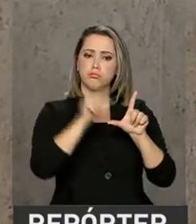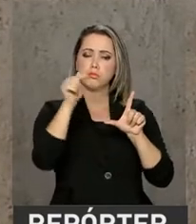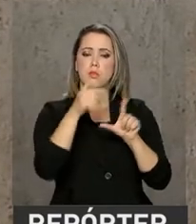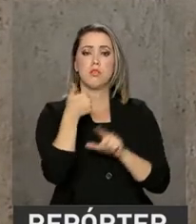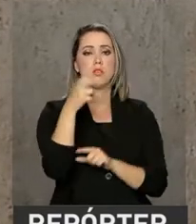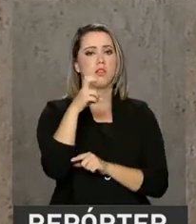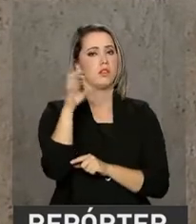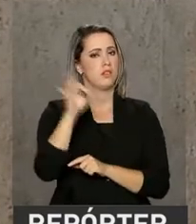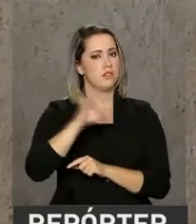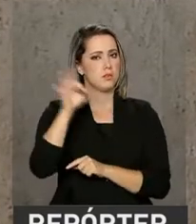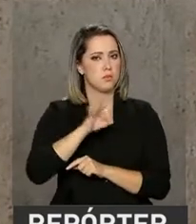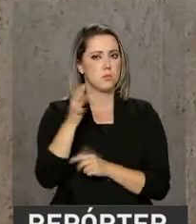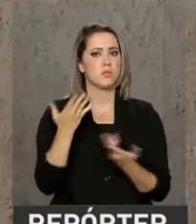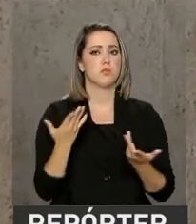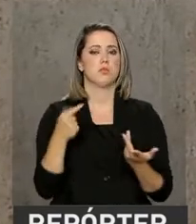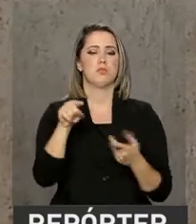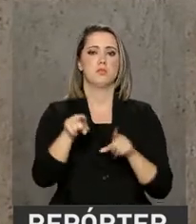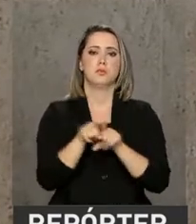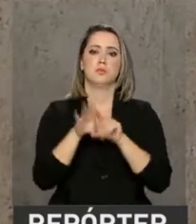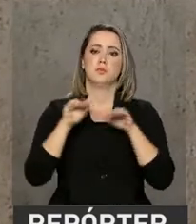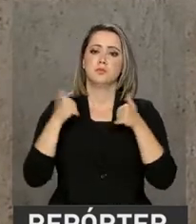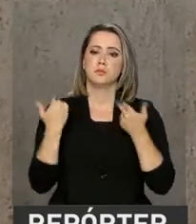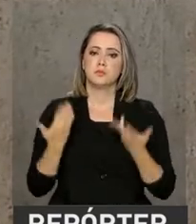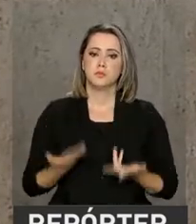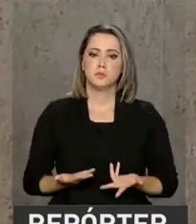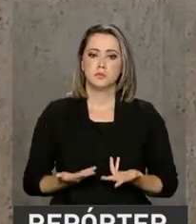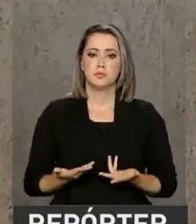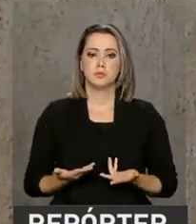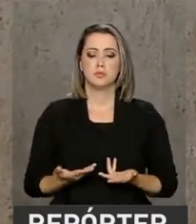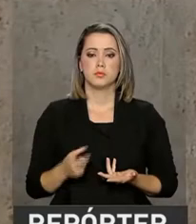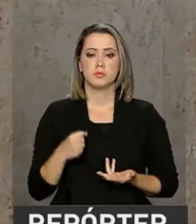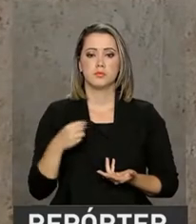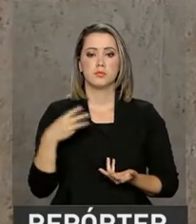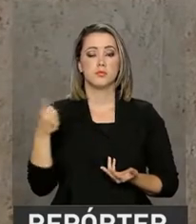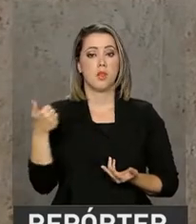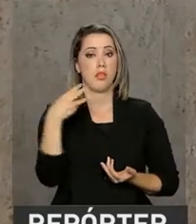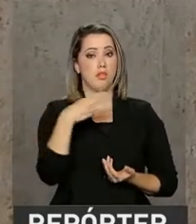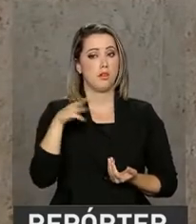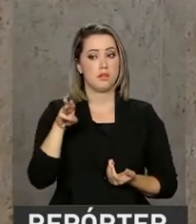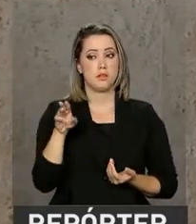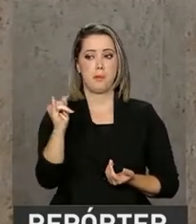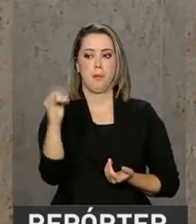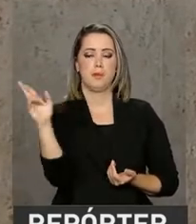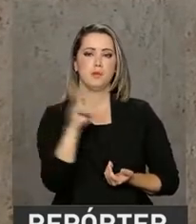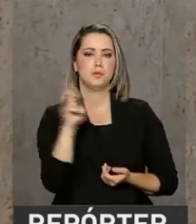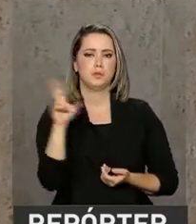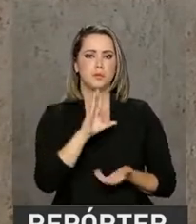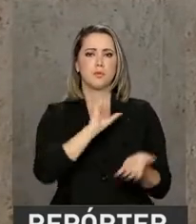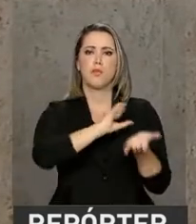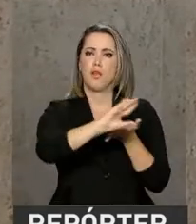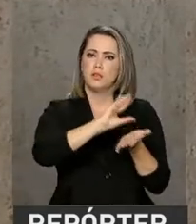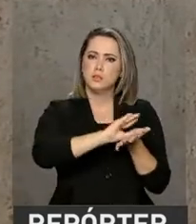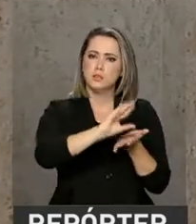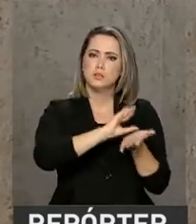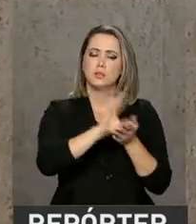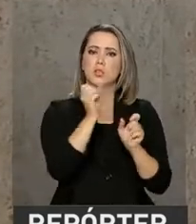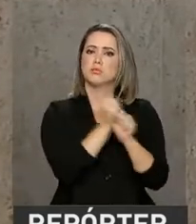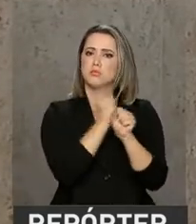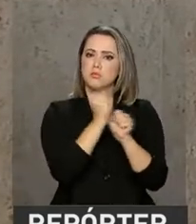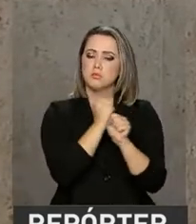2016 com quase 3 bilhões de dólares de investimento em projetos de infraestrutura